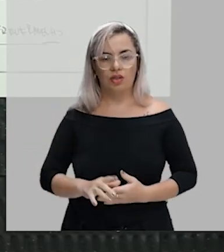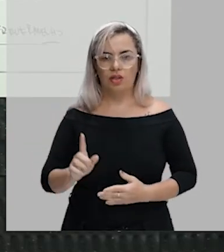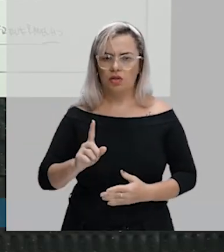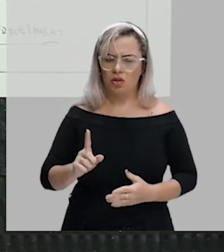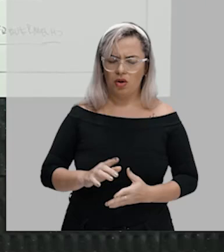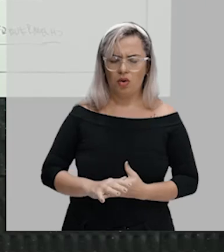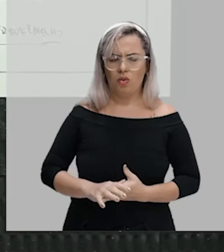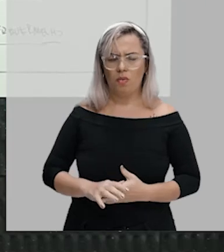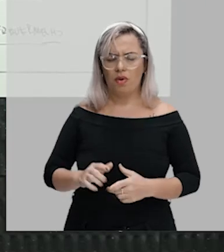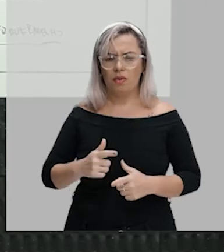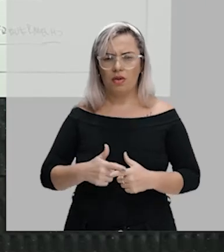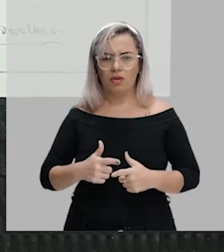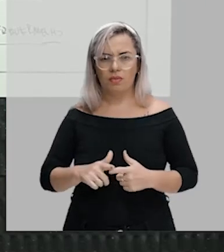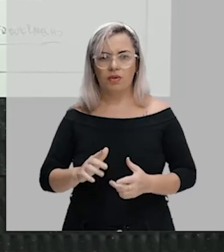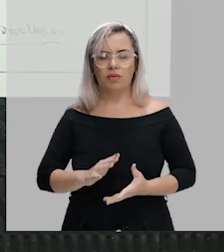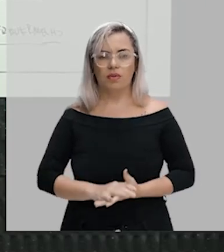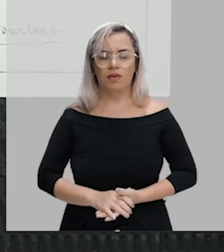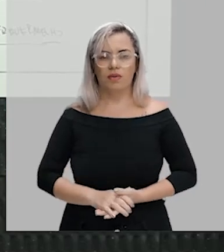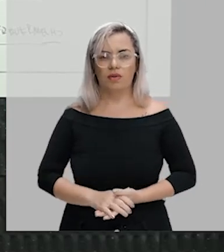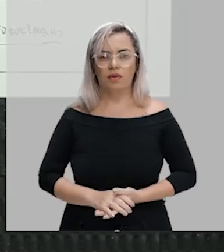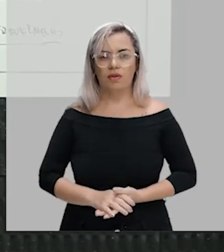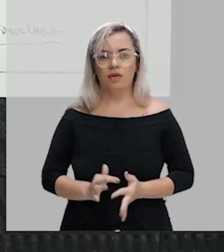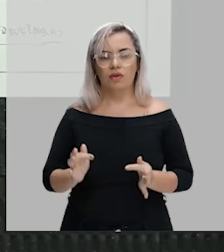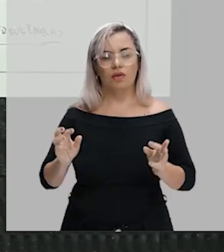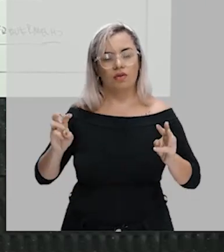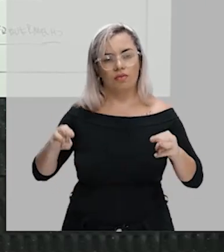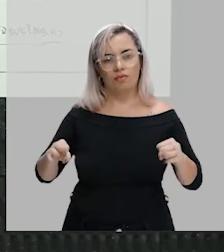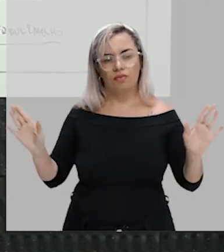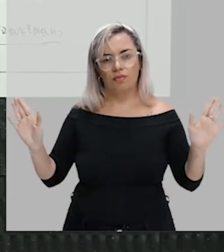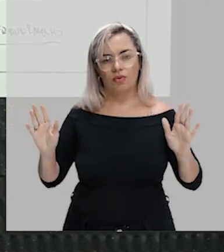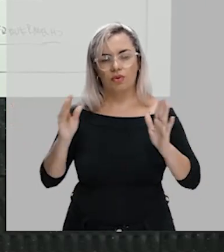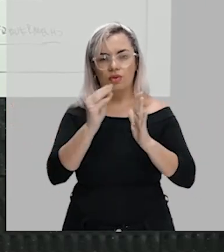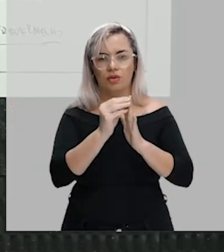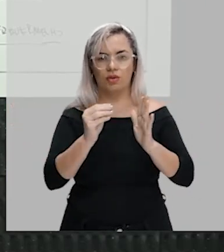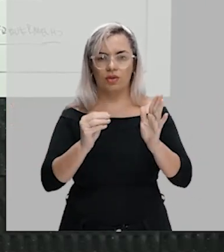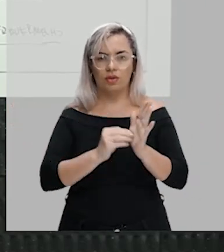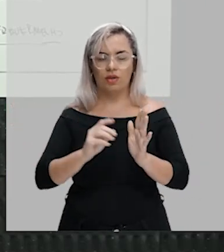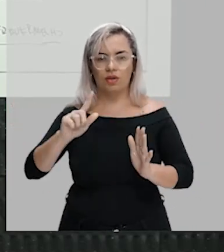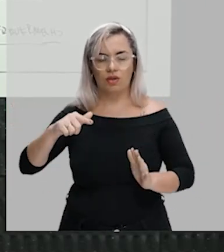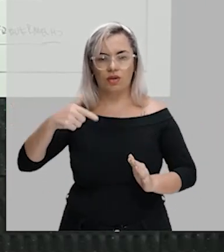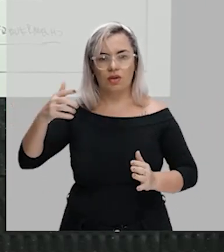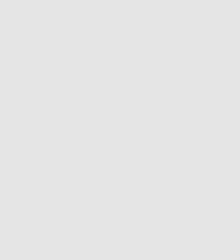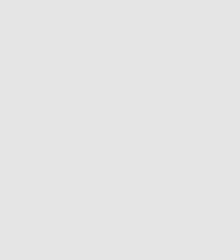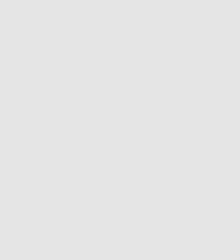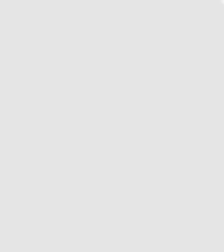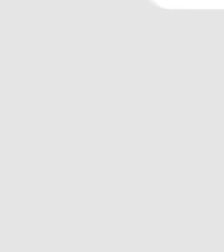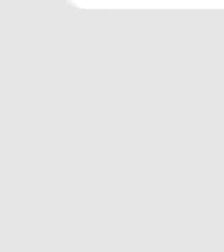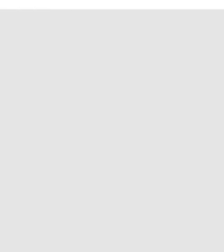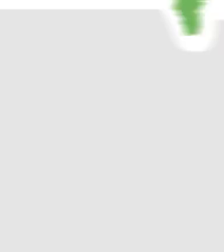Na próxima aula a gente vai continuar falando sobre as ondas eletromagnéticas. Um grande abraço, até mais.